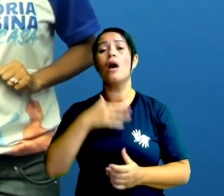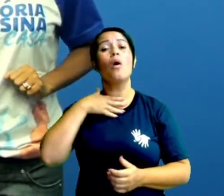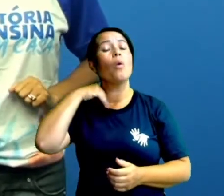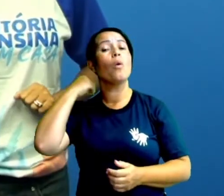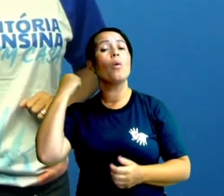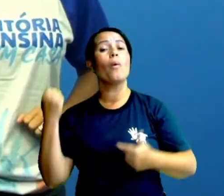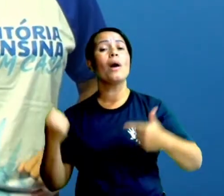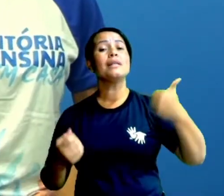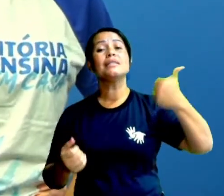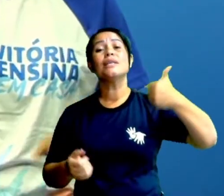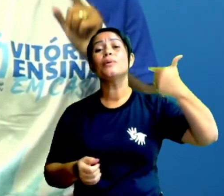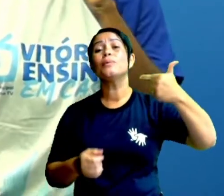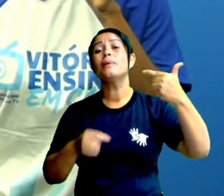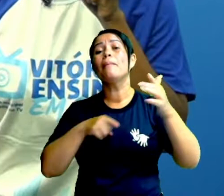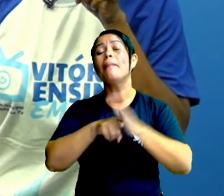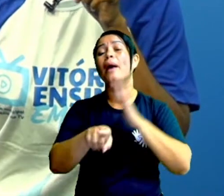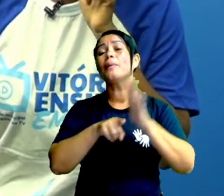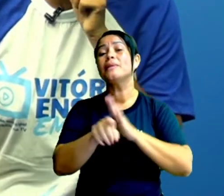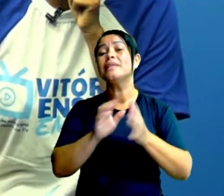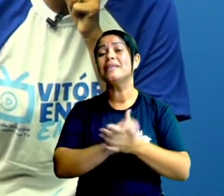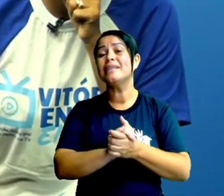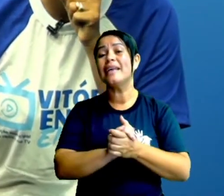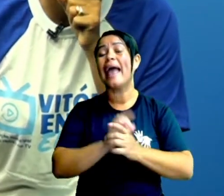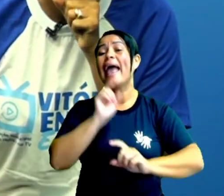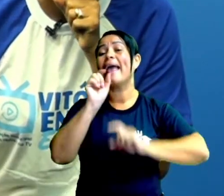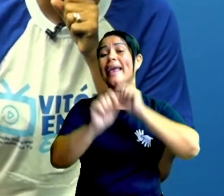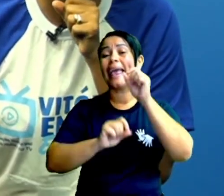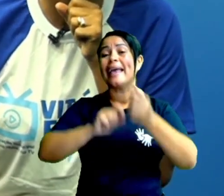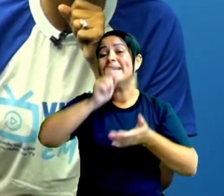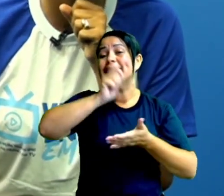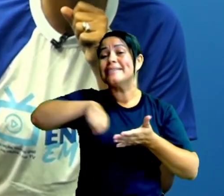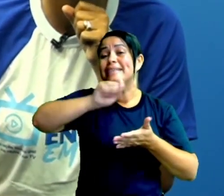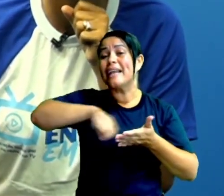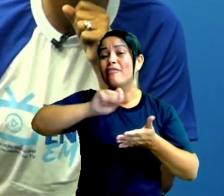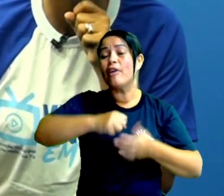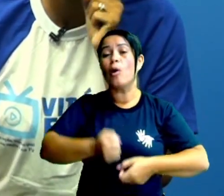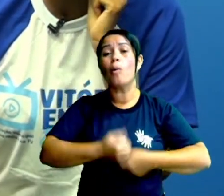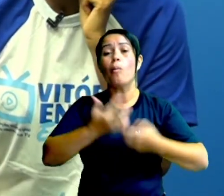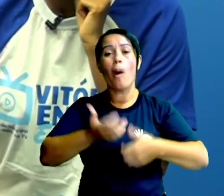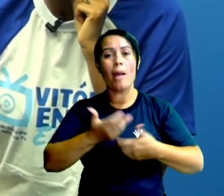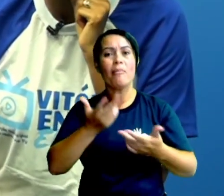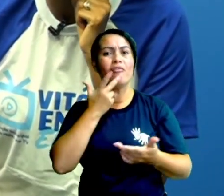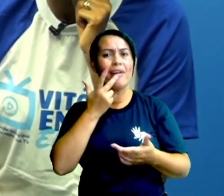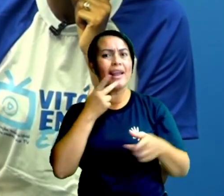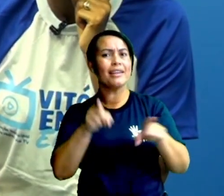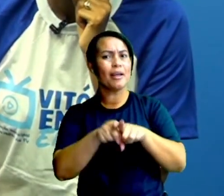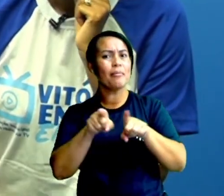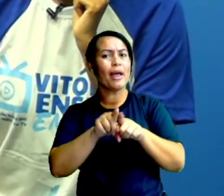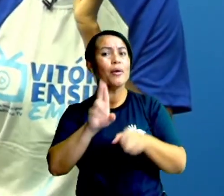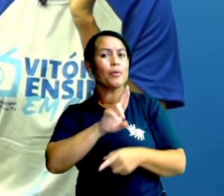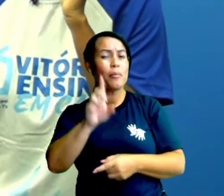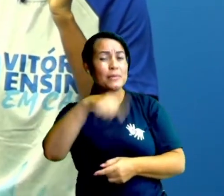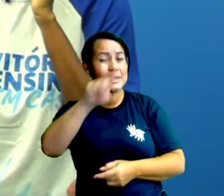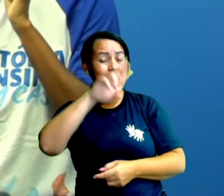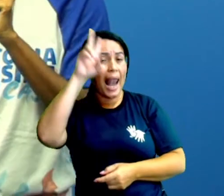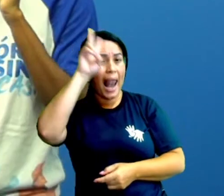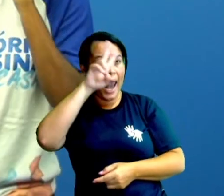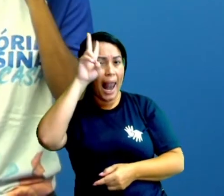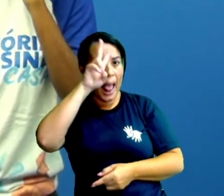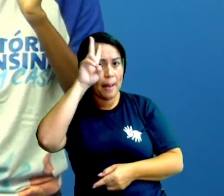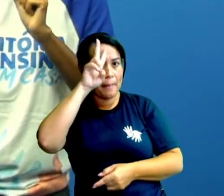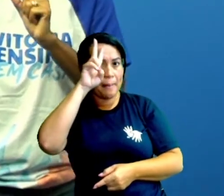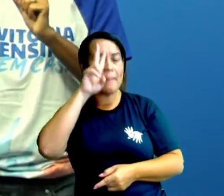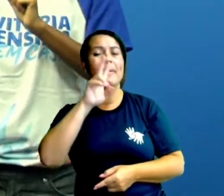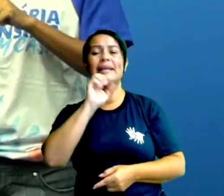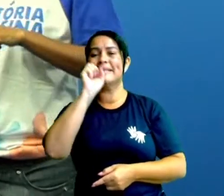segunda perguntinha para vocês quem escreveu esse poema eu também falei o nome dele vocês lembram foi